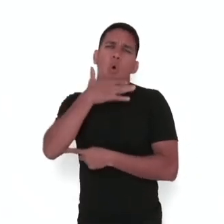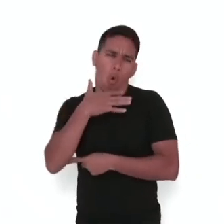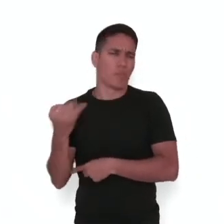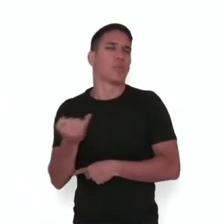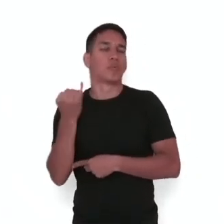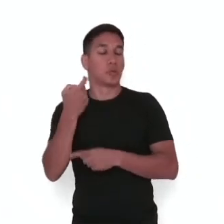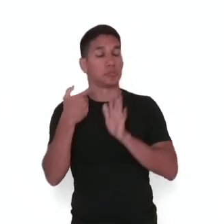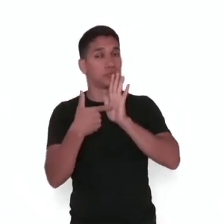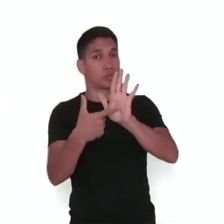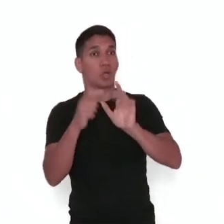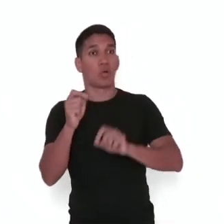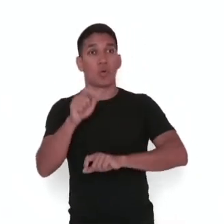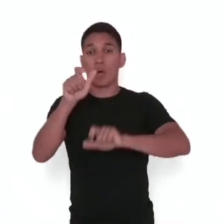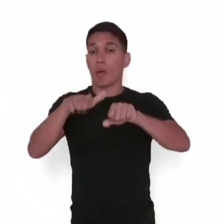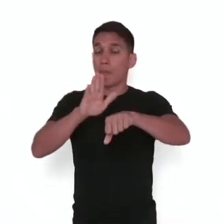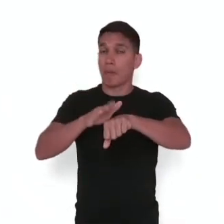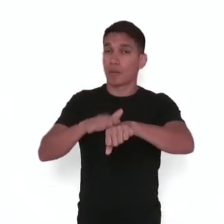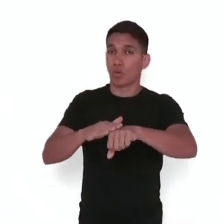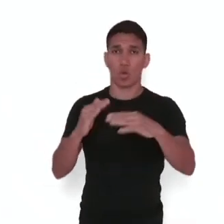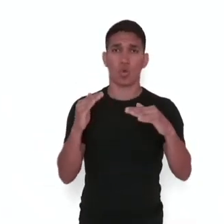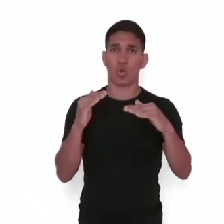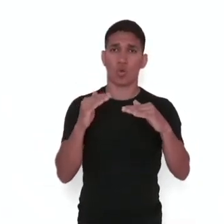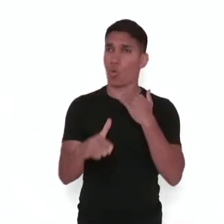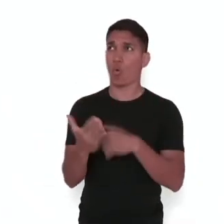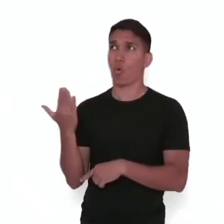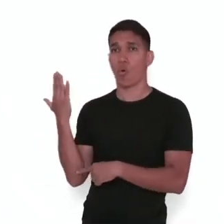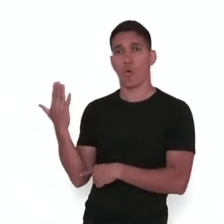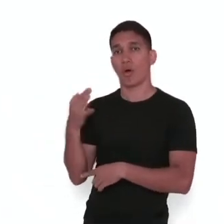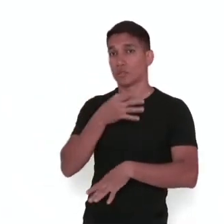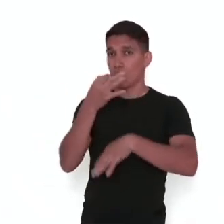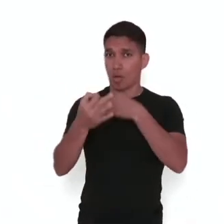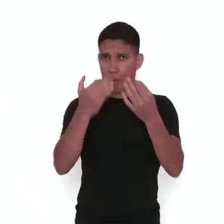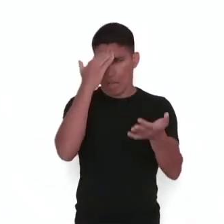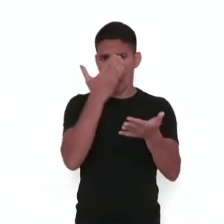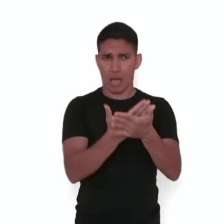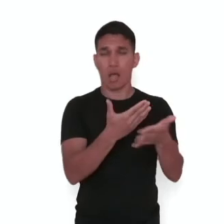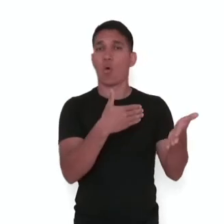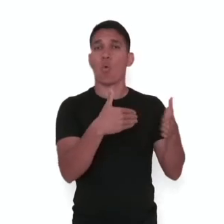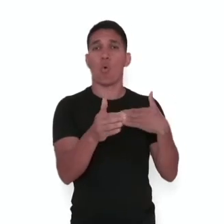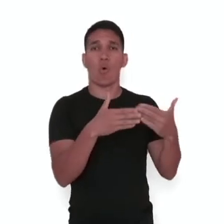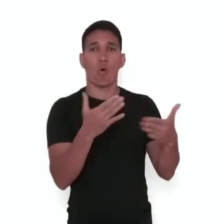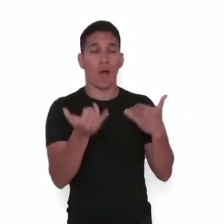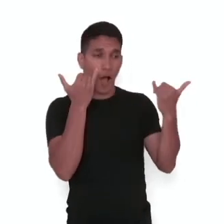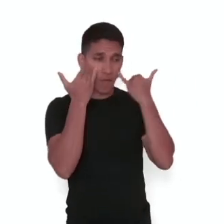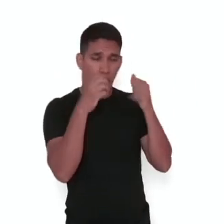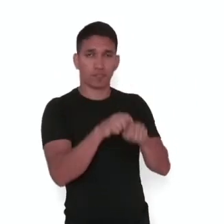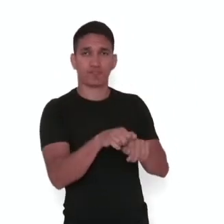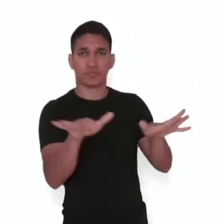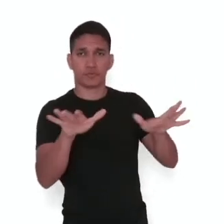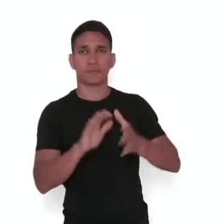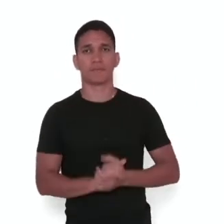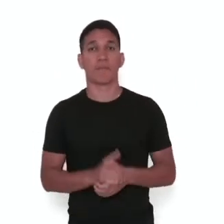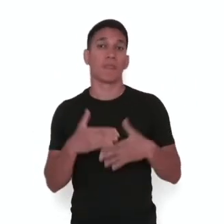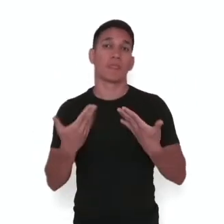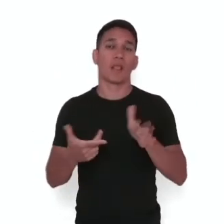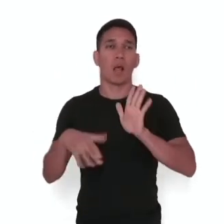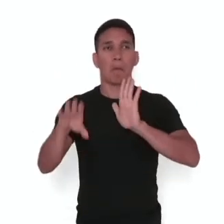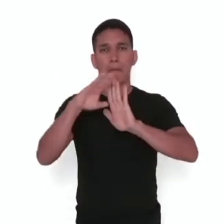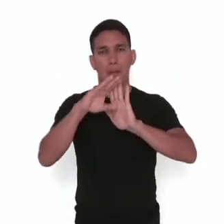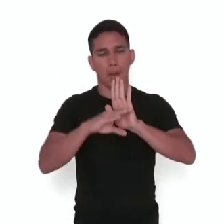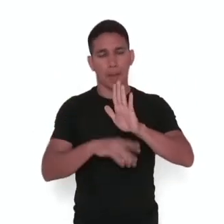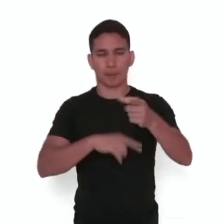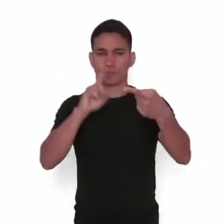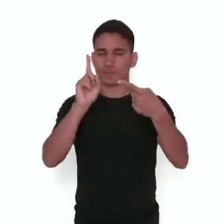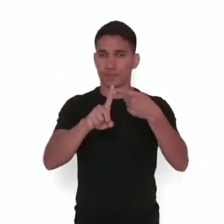destacar que algumas pessoas não concordam com essa opinião e acreditam em qualquer informação repassada. Então é